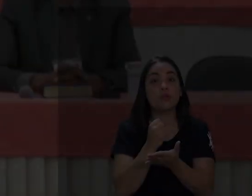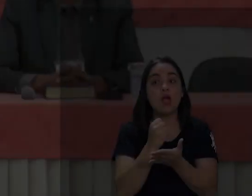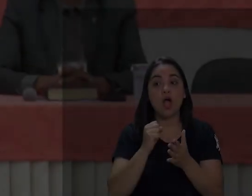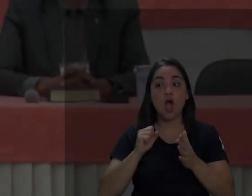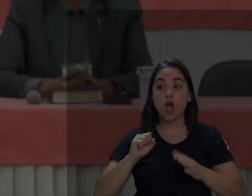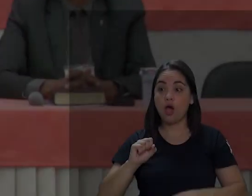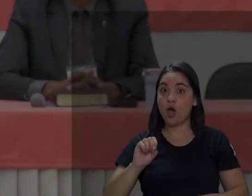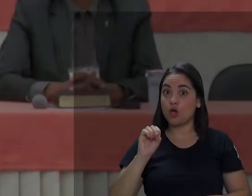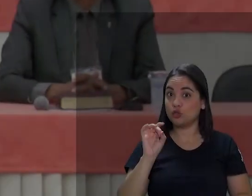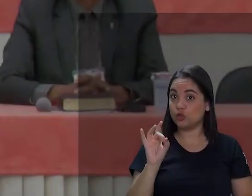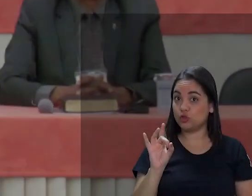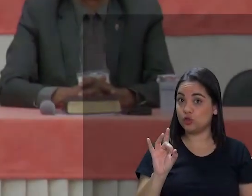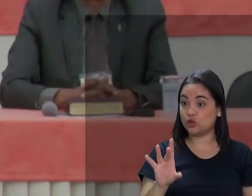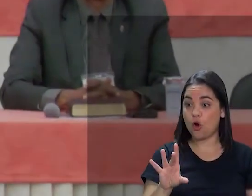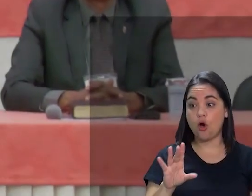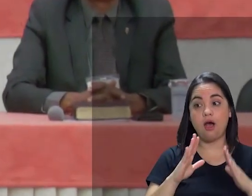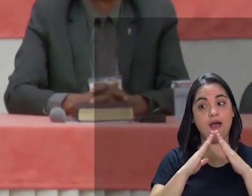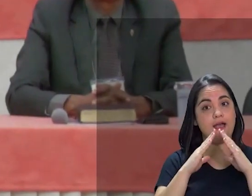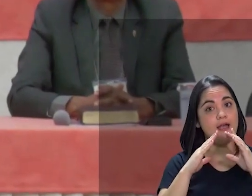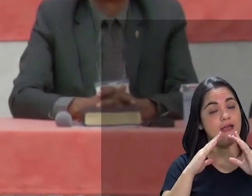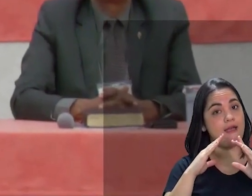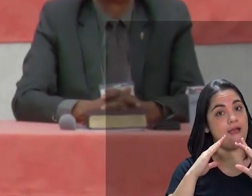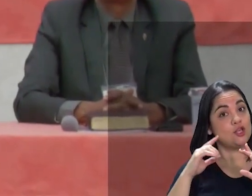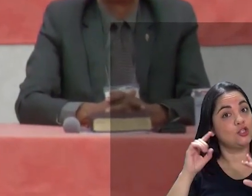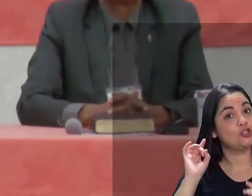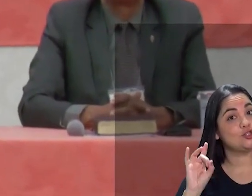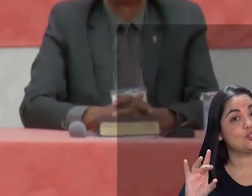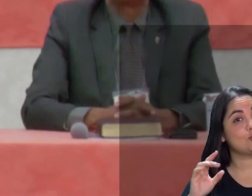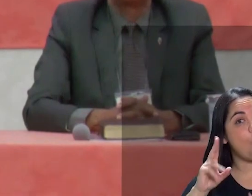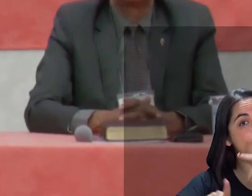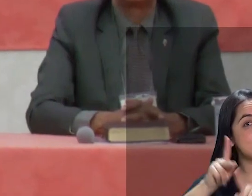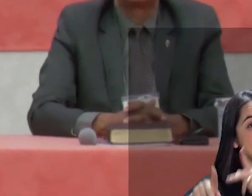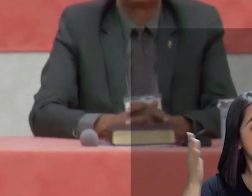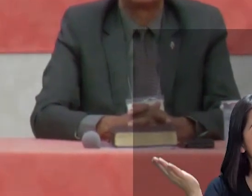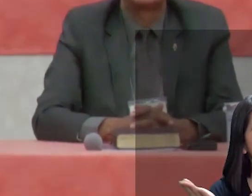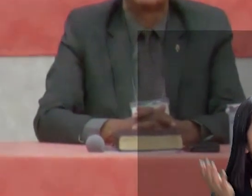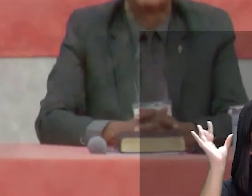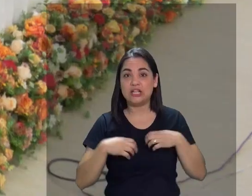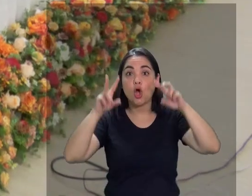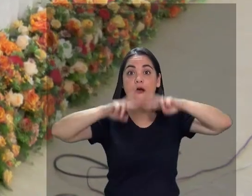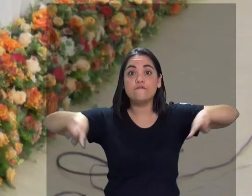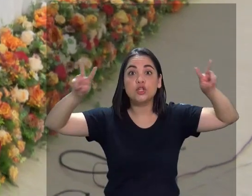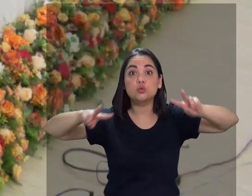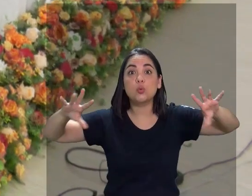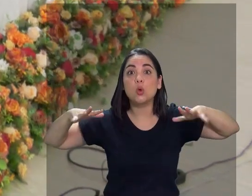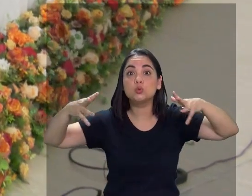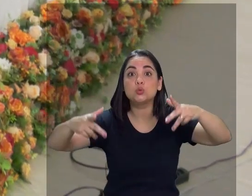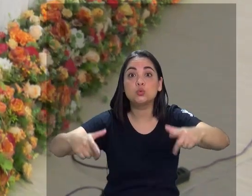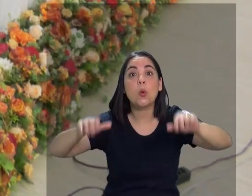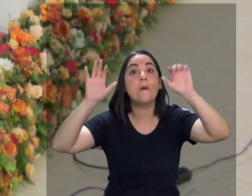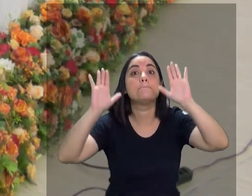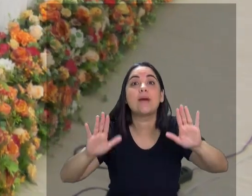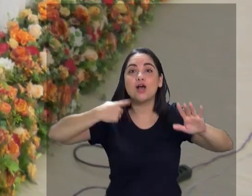Só a igreja vai estar em Sião, só a igreja. O mundo em total caos, caos. Mas para os crentes